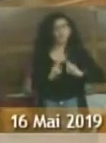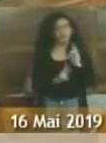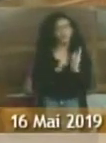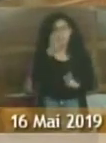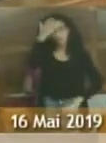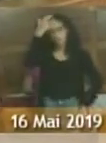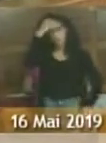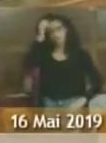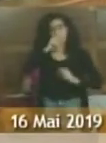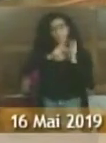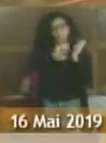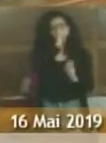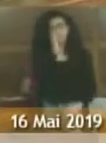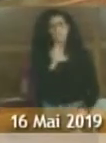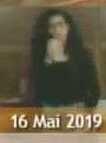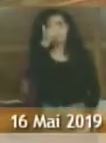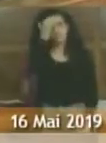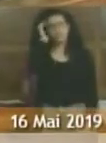povo brasileiro.